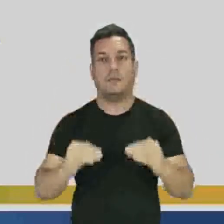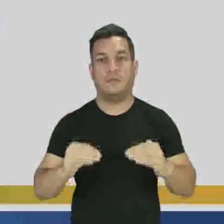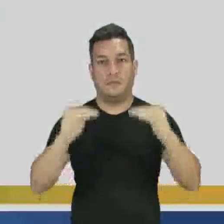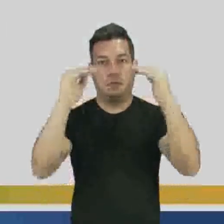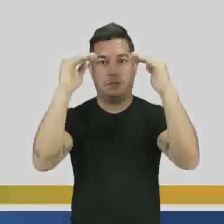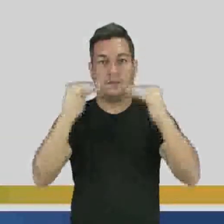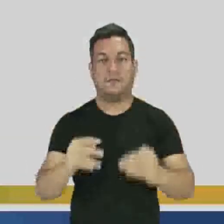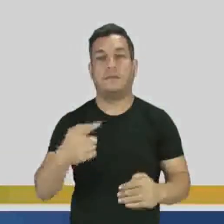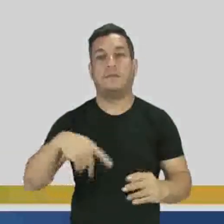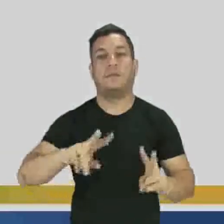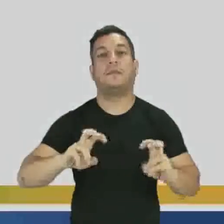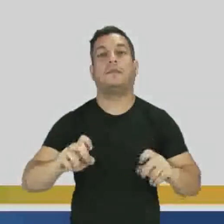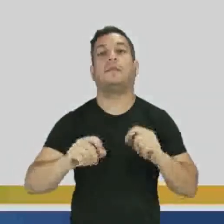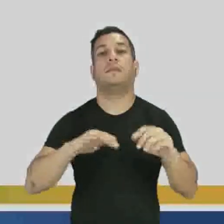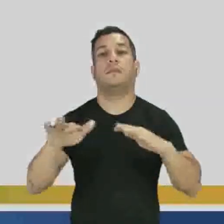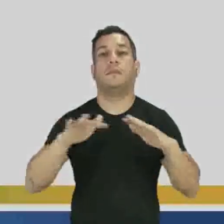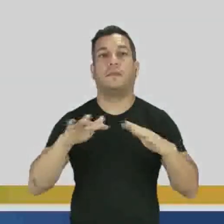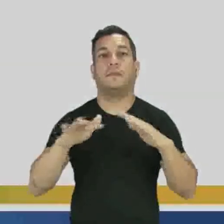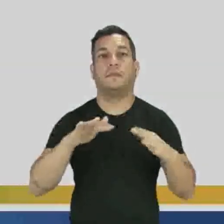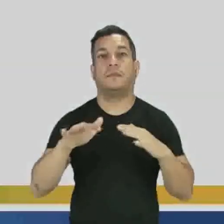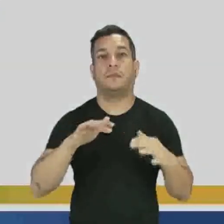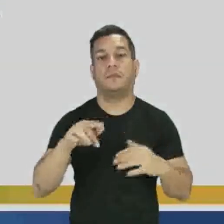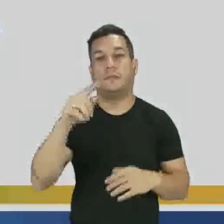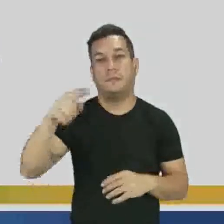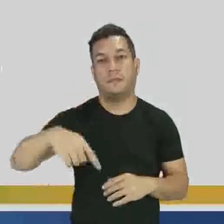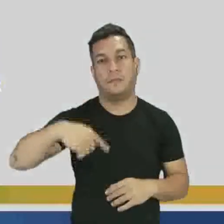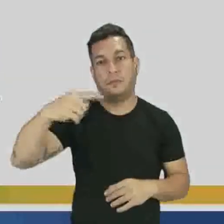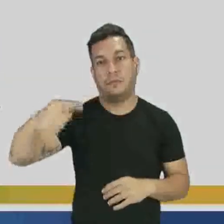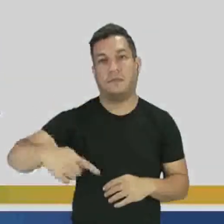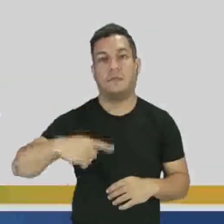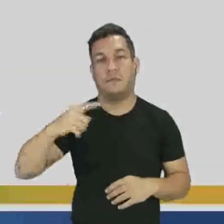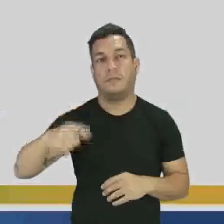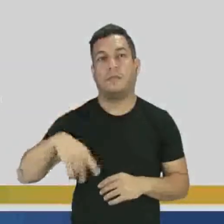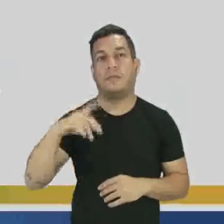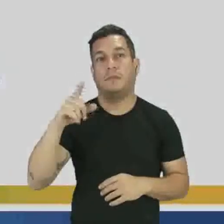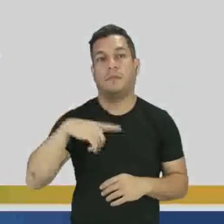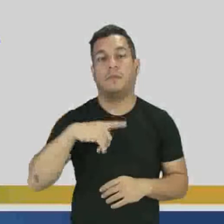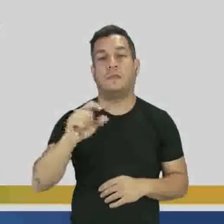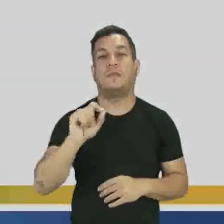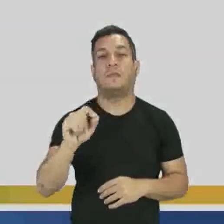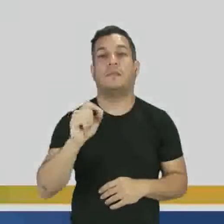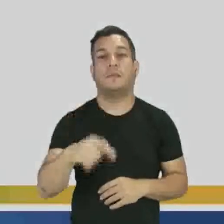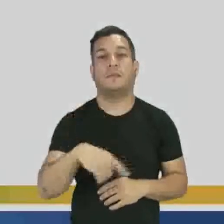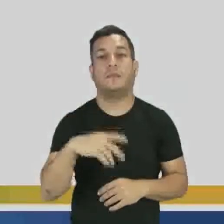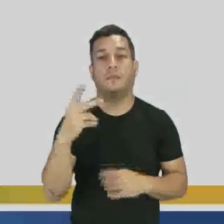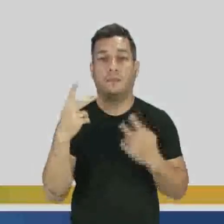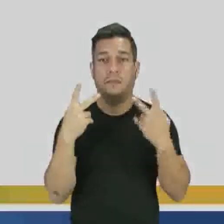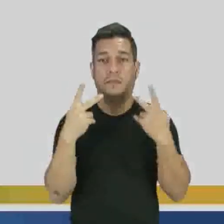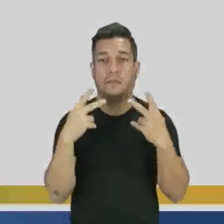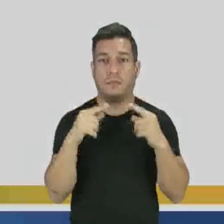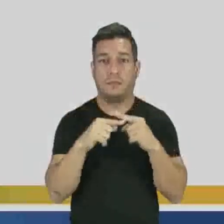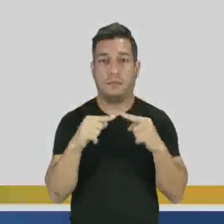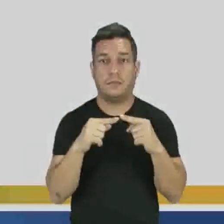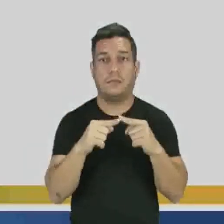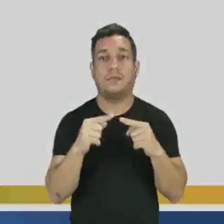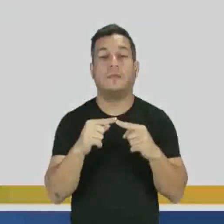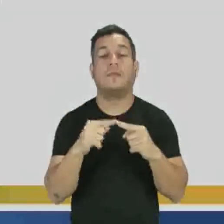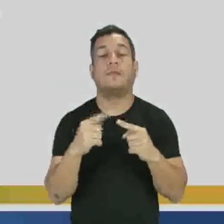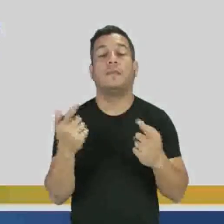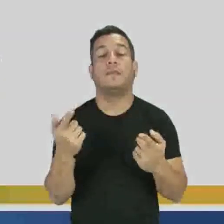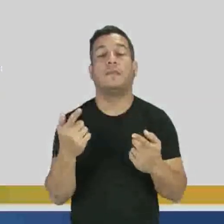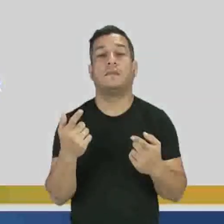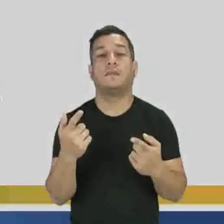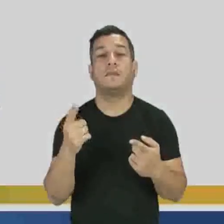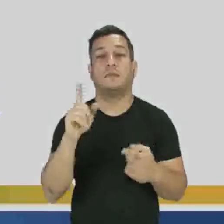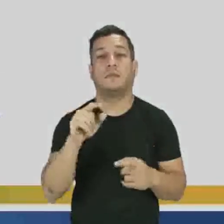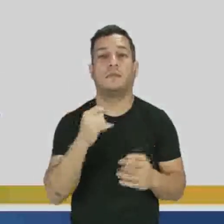gente vai perceber que o movimento circular e o movimento oscilatório, eles têm bastante em comum. Na verdade,